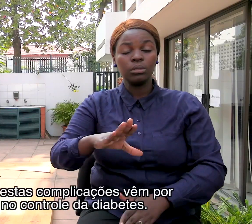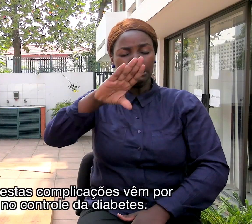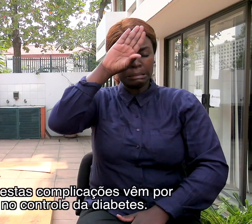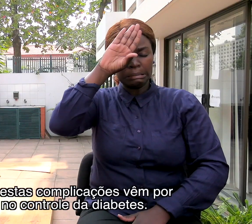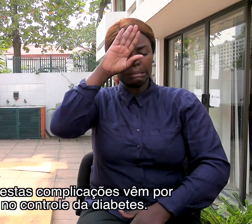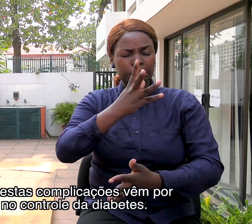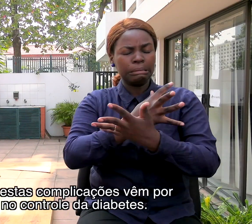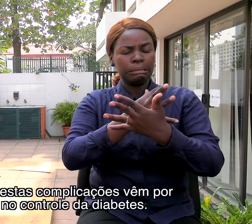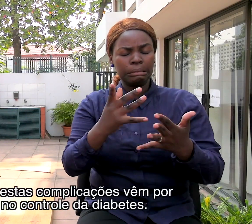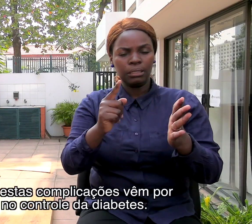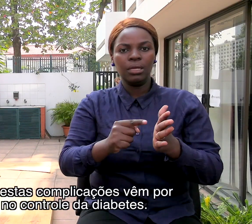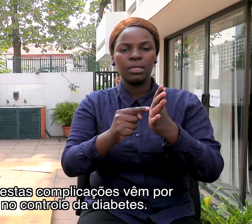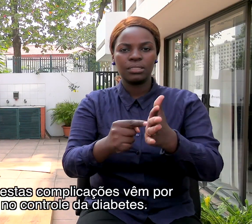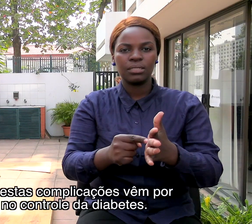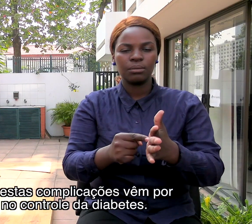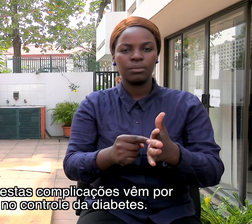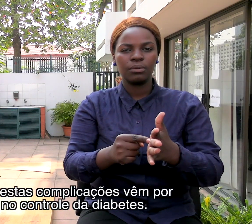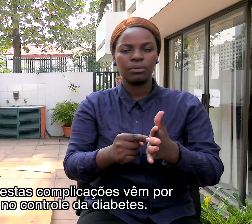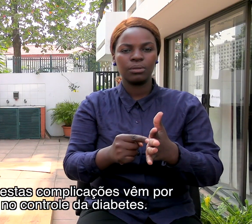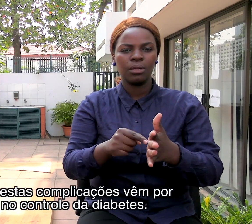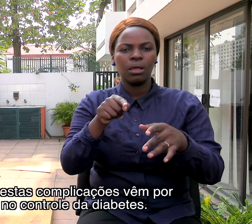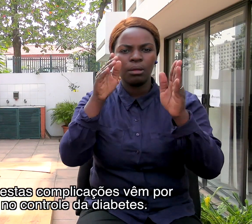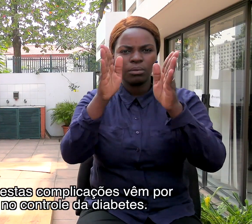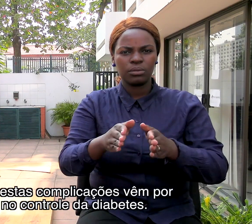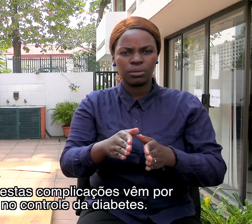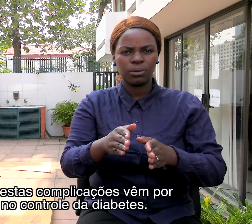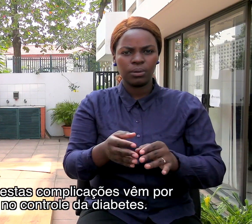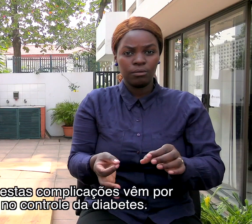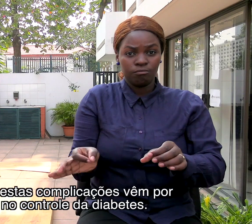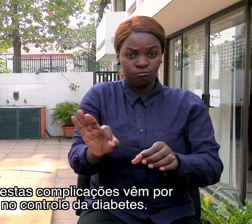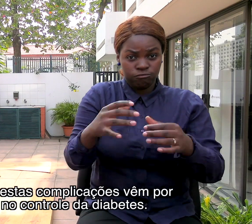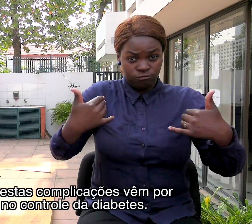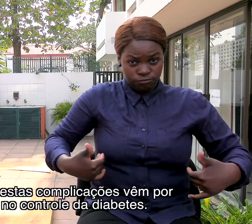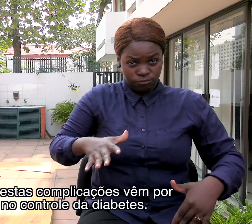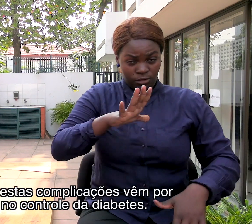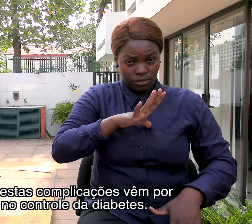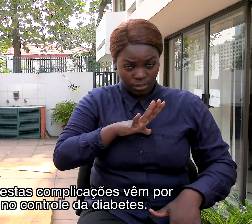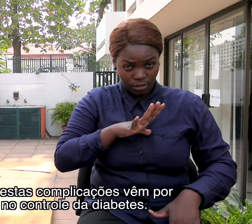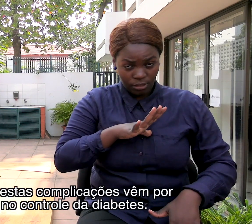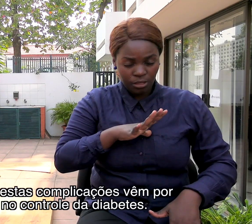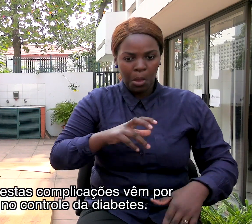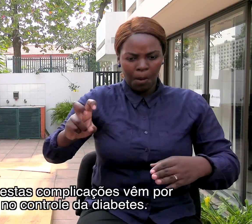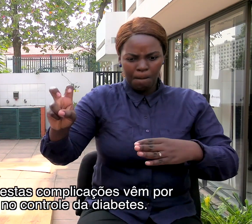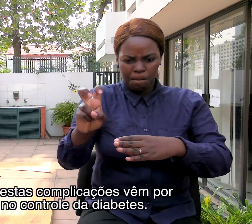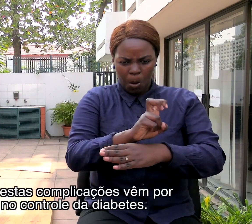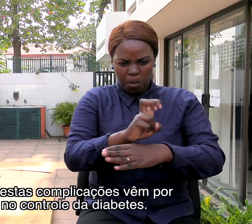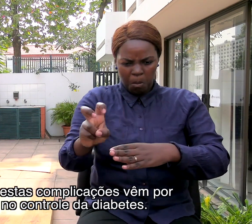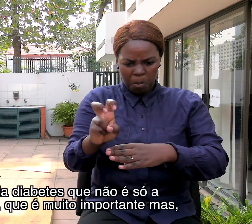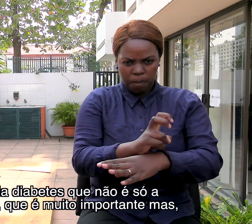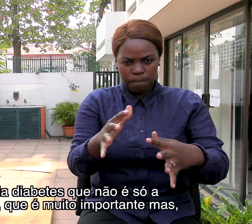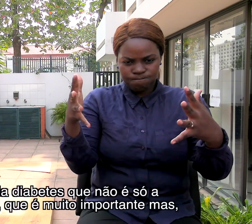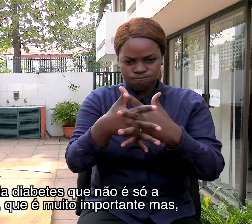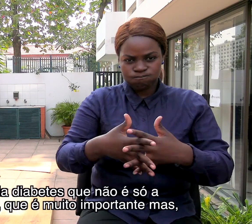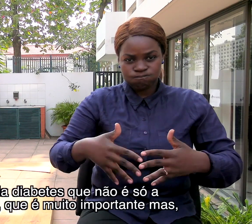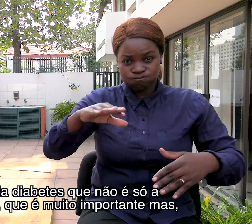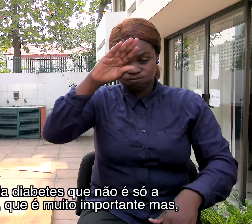Muitas das vezes estas complicações vêm por uma falha no seu controle, no controle da diabetes. E o